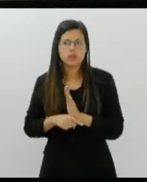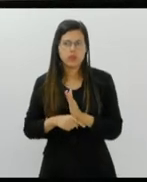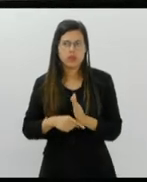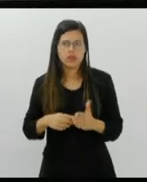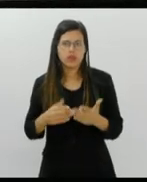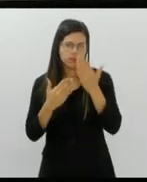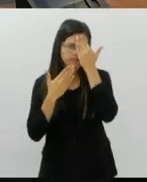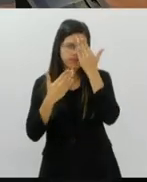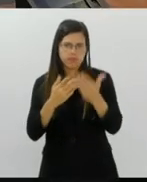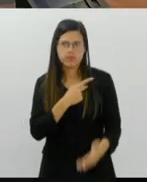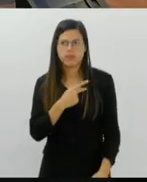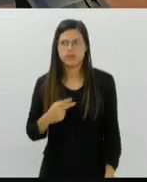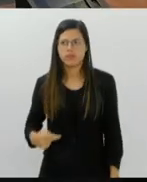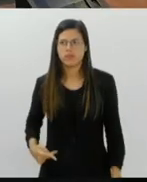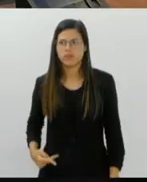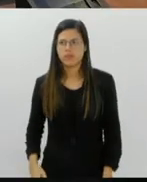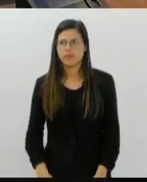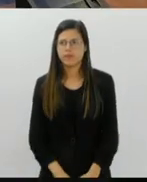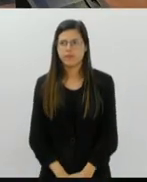estão obrigado senhor